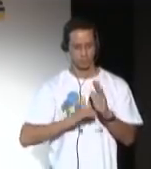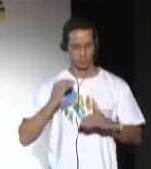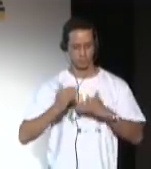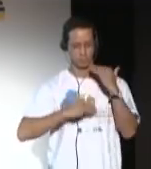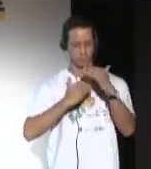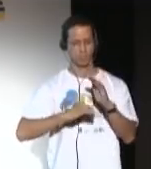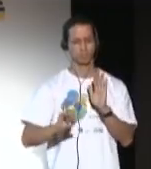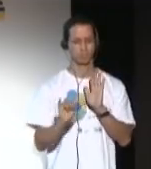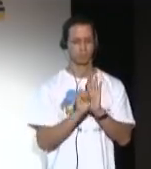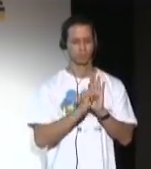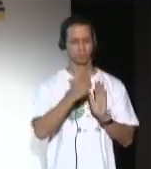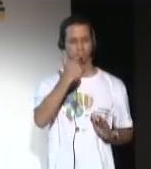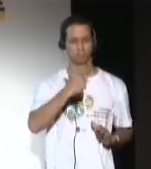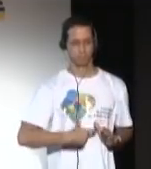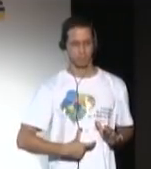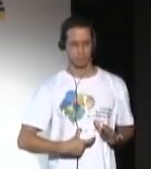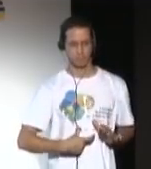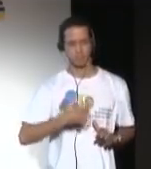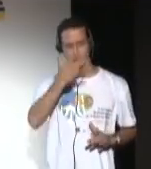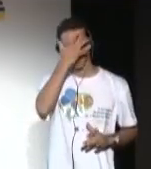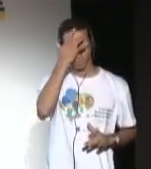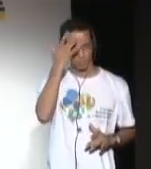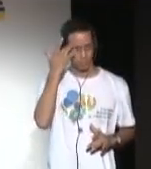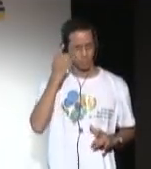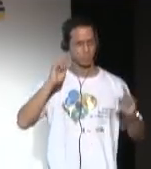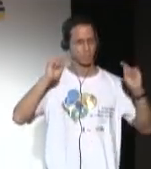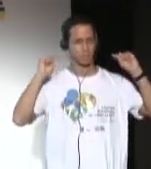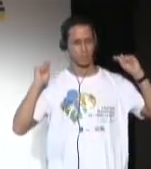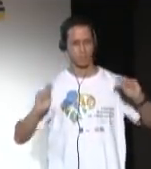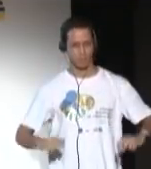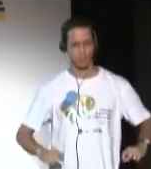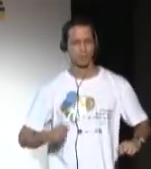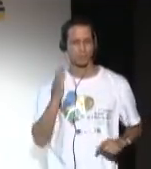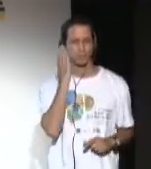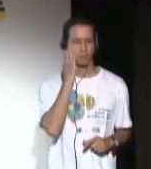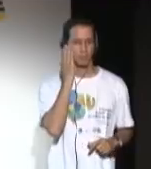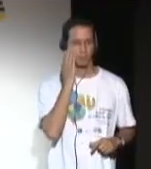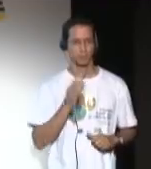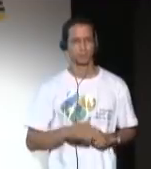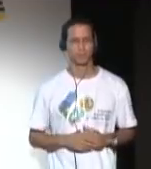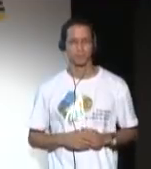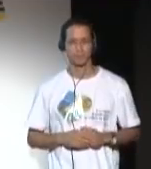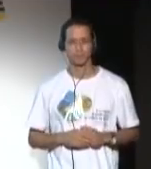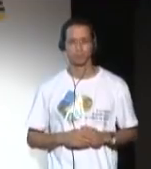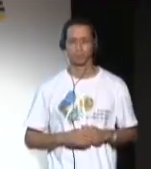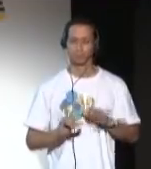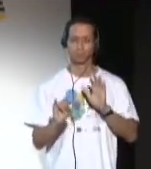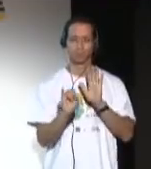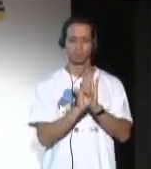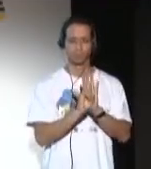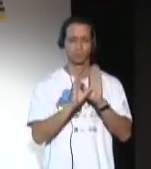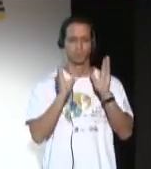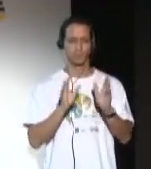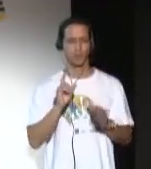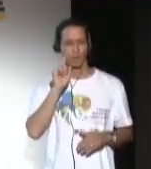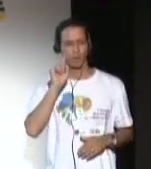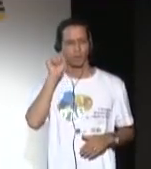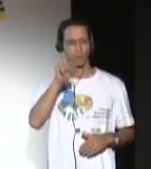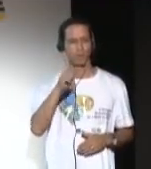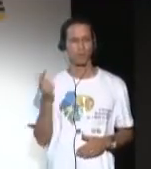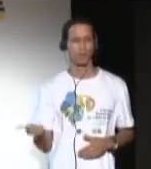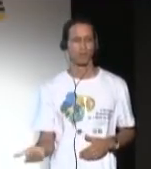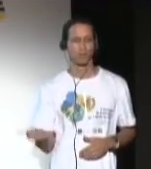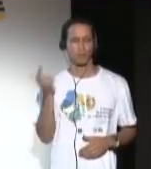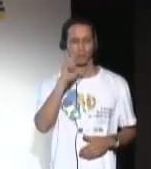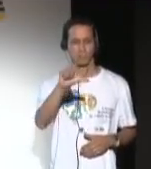própria identidade, como uma pessoa que é capaz de saber. E essa identidade já prevê uma